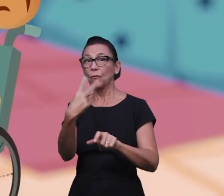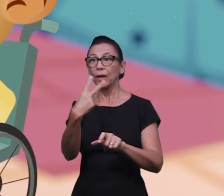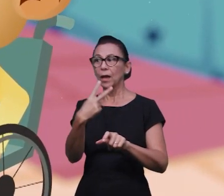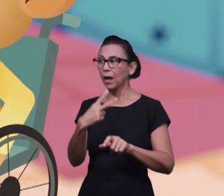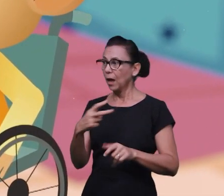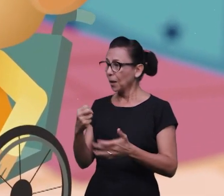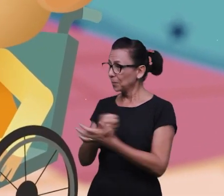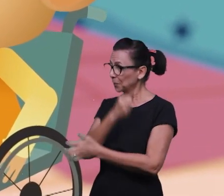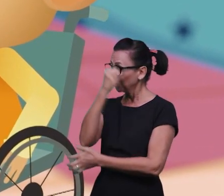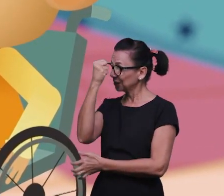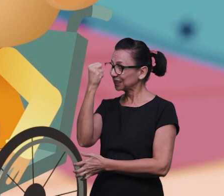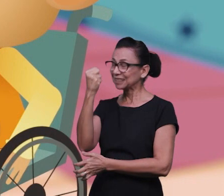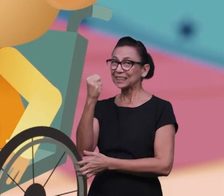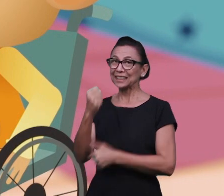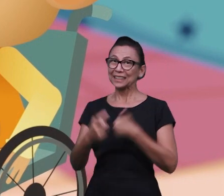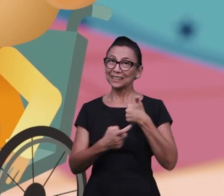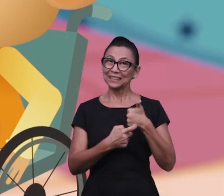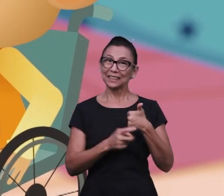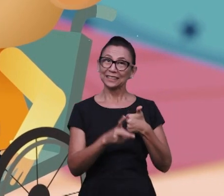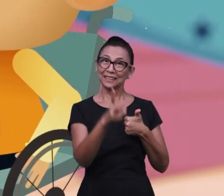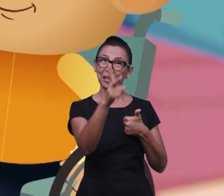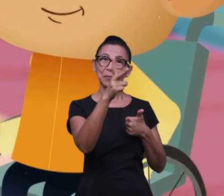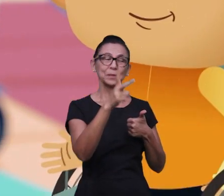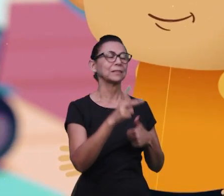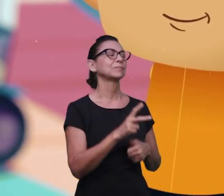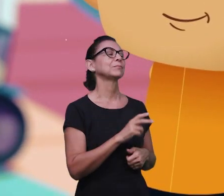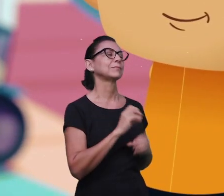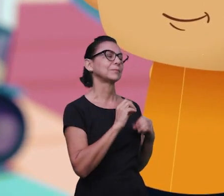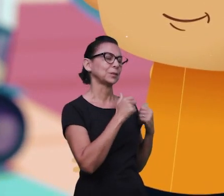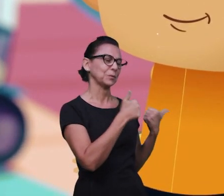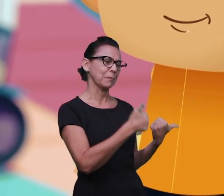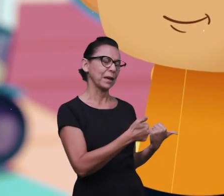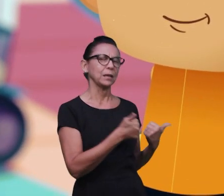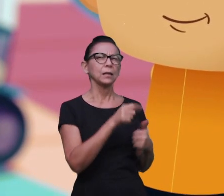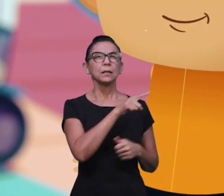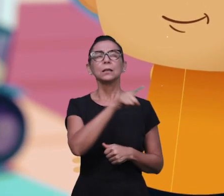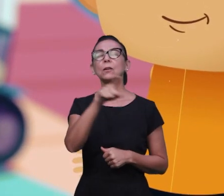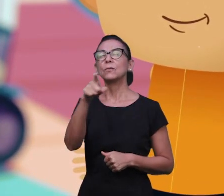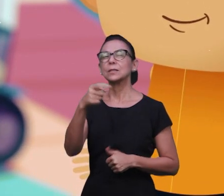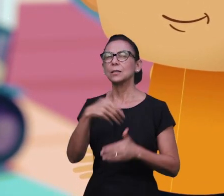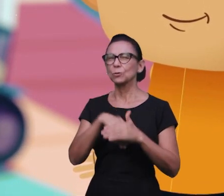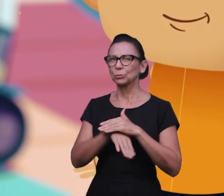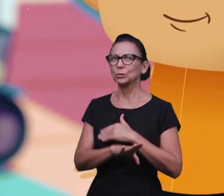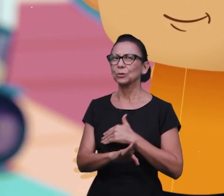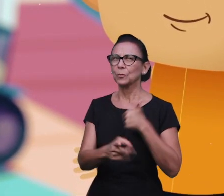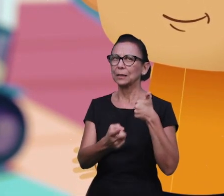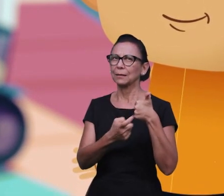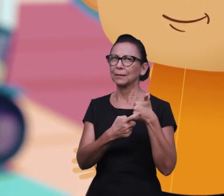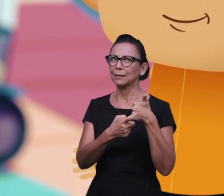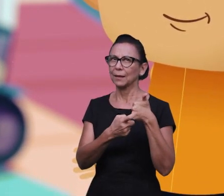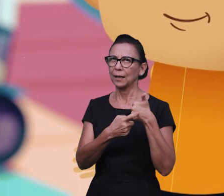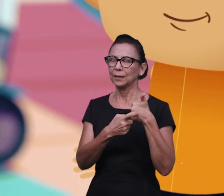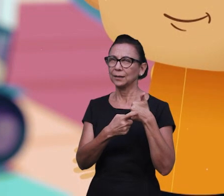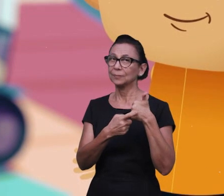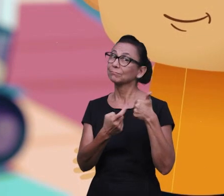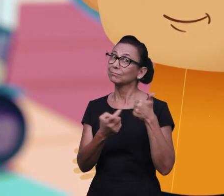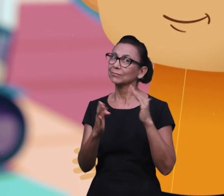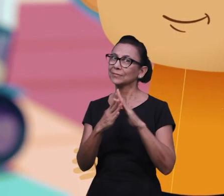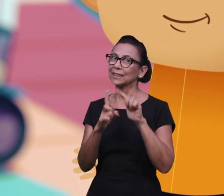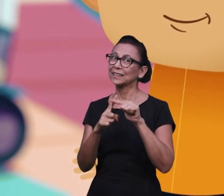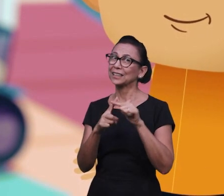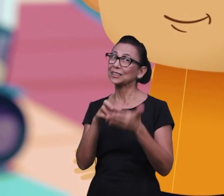like sempre a partir de agora. É isso aí, Guga. E vocês, meus irmãos, costumam dar like nos vídeos da nossa